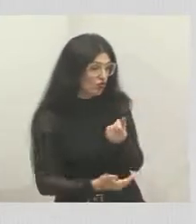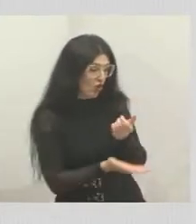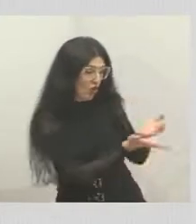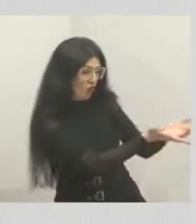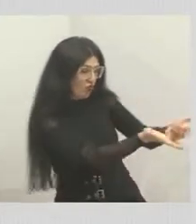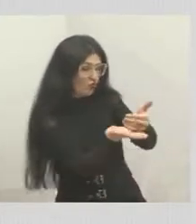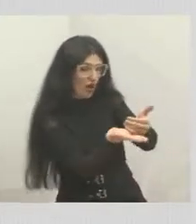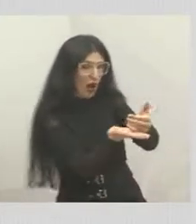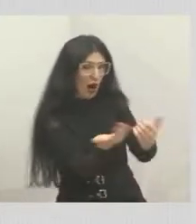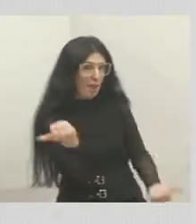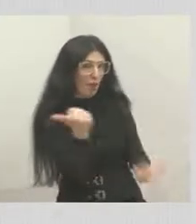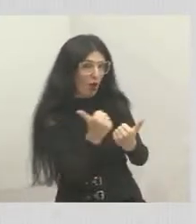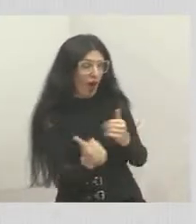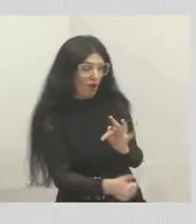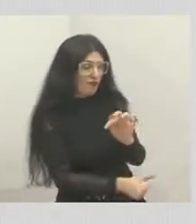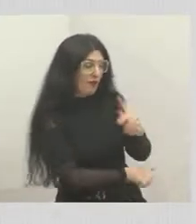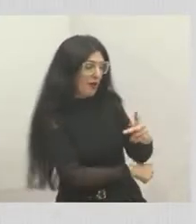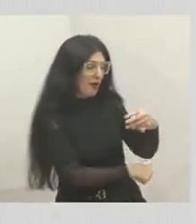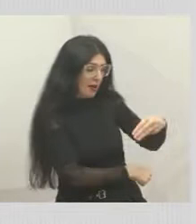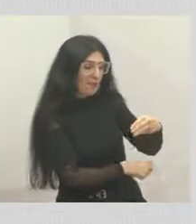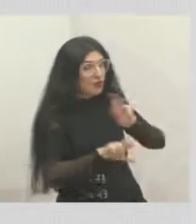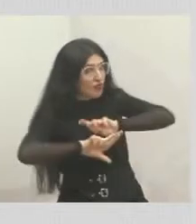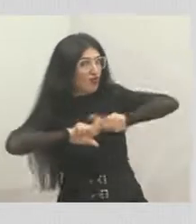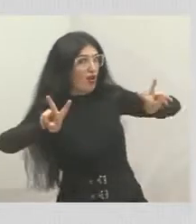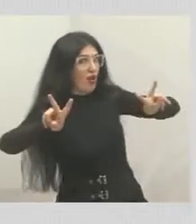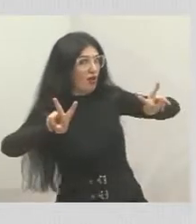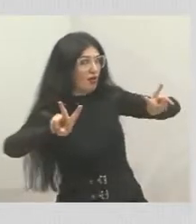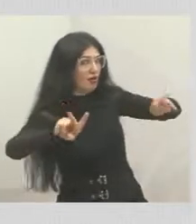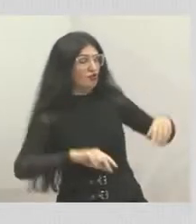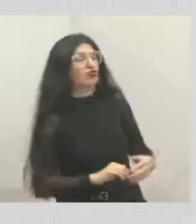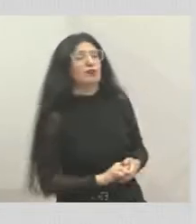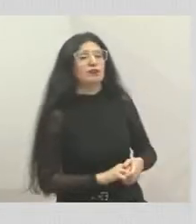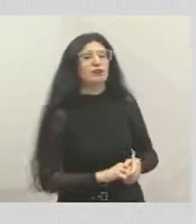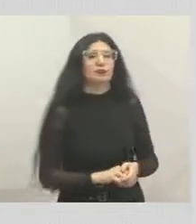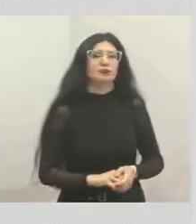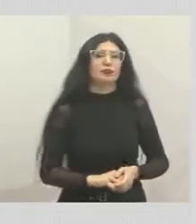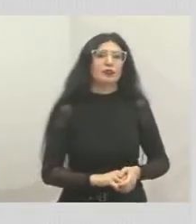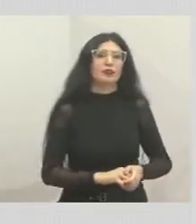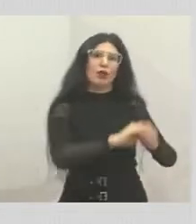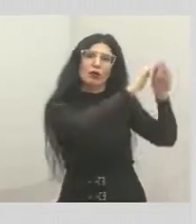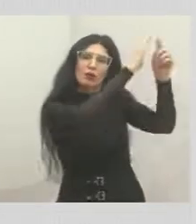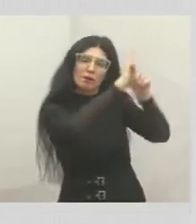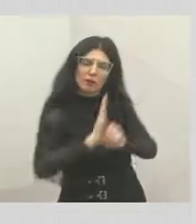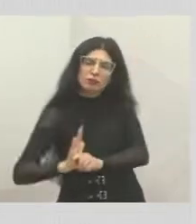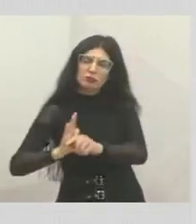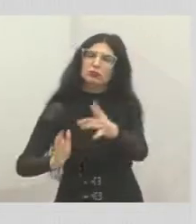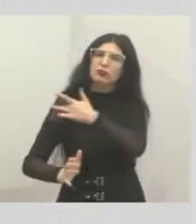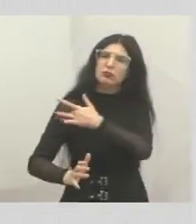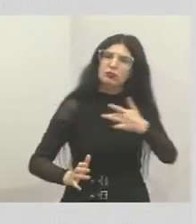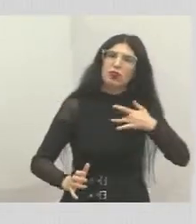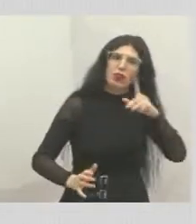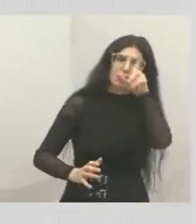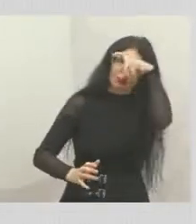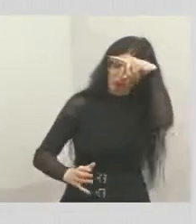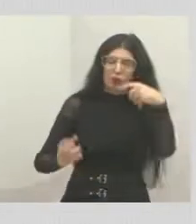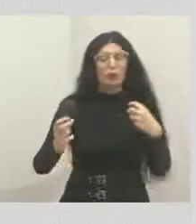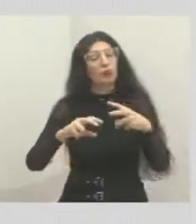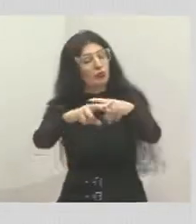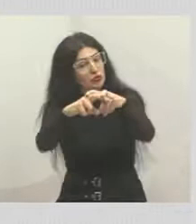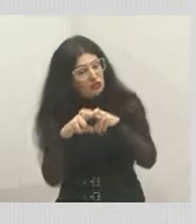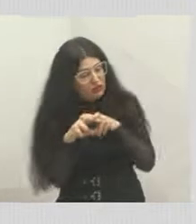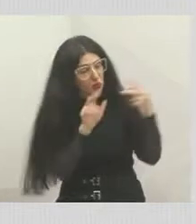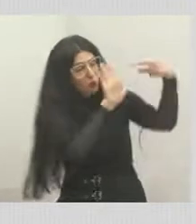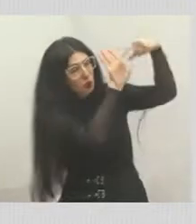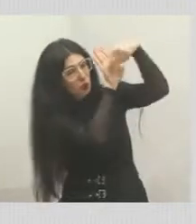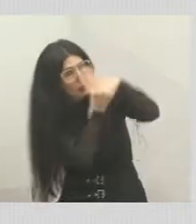do FPM. Então, ele é descontado para a aplicação da saúde. Deste valor, ficou um pouquinho menor, que foi um montante